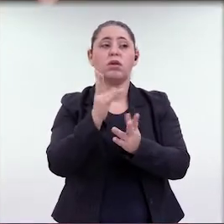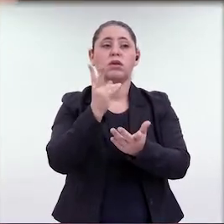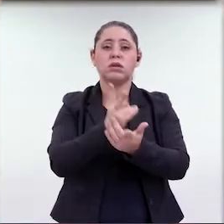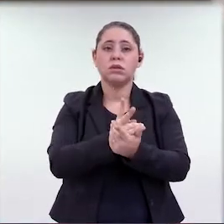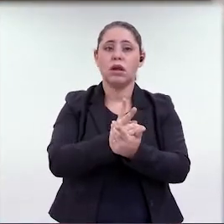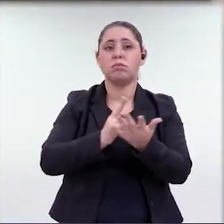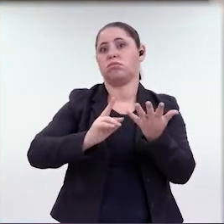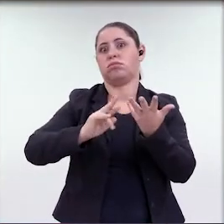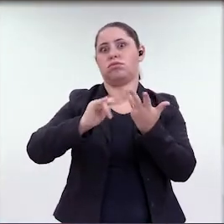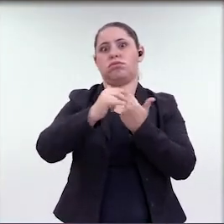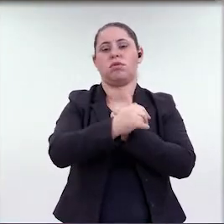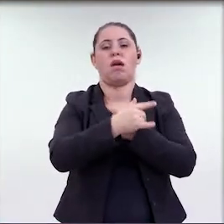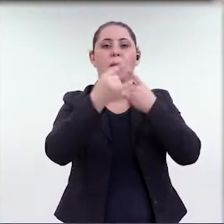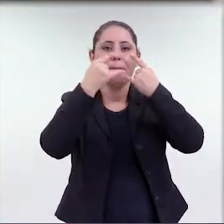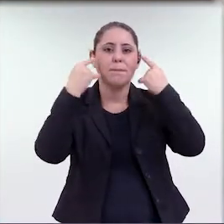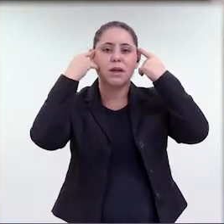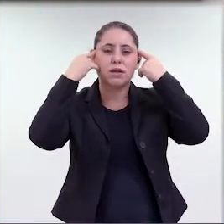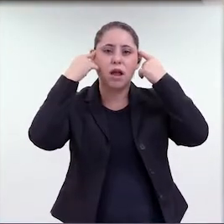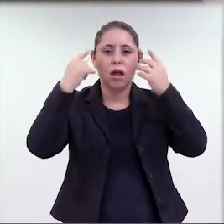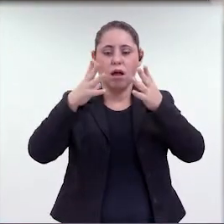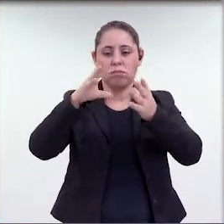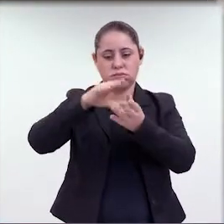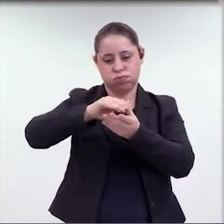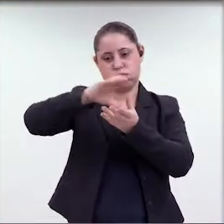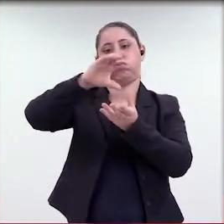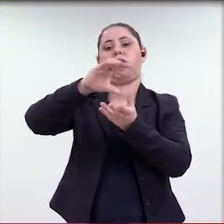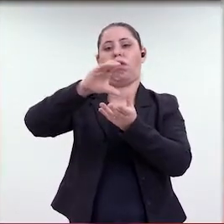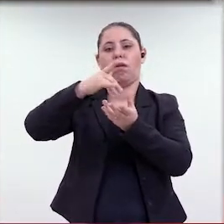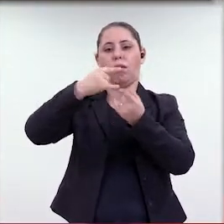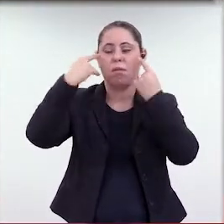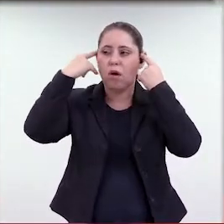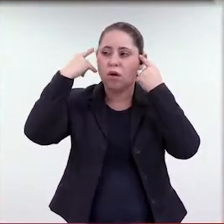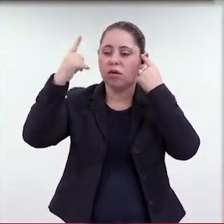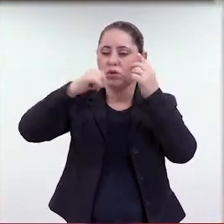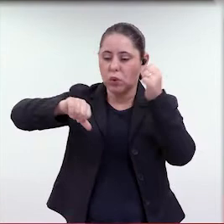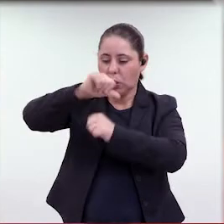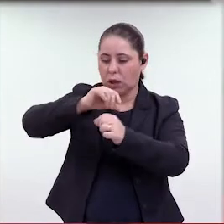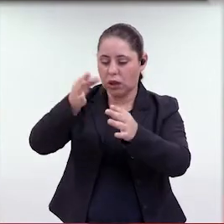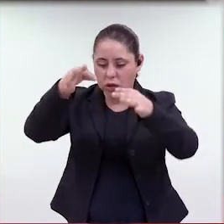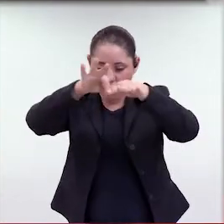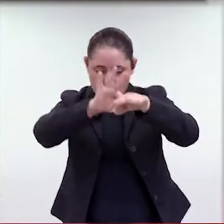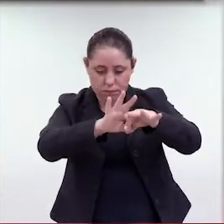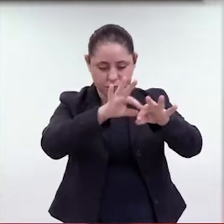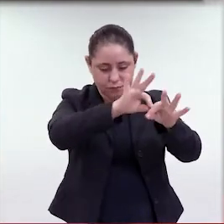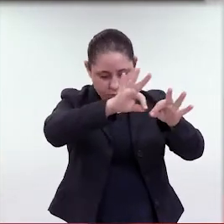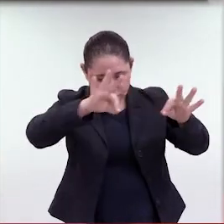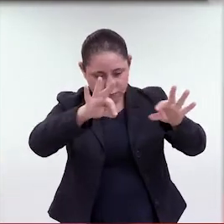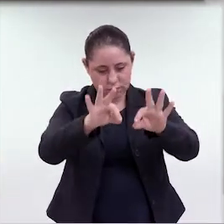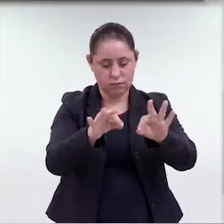várias máscaras, aí você fica carregando aquele mundo de máscara, aí troca, coloca